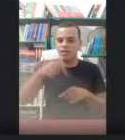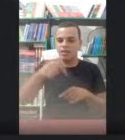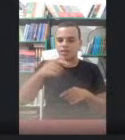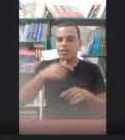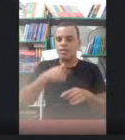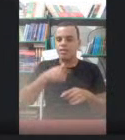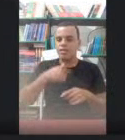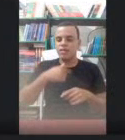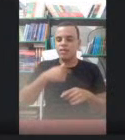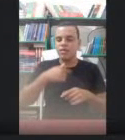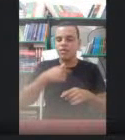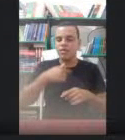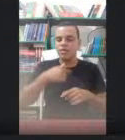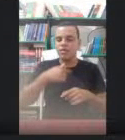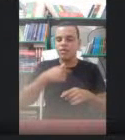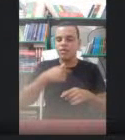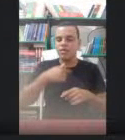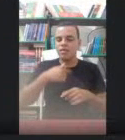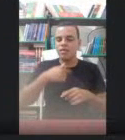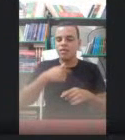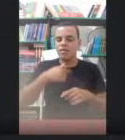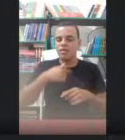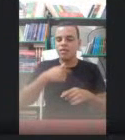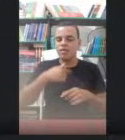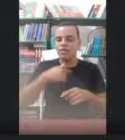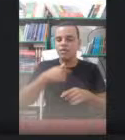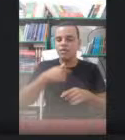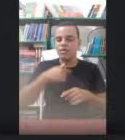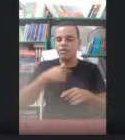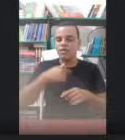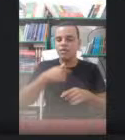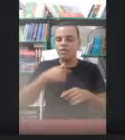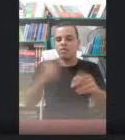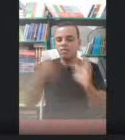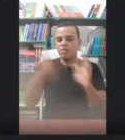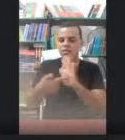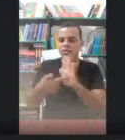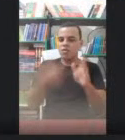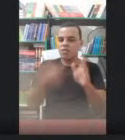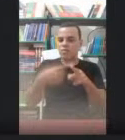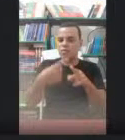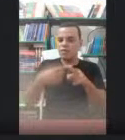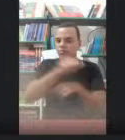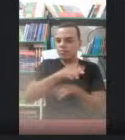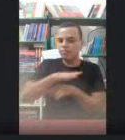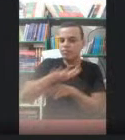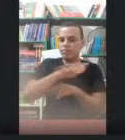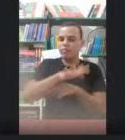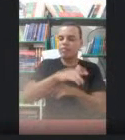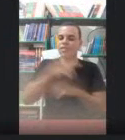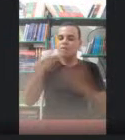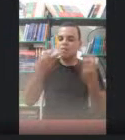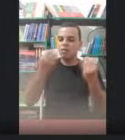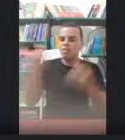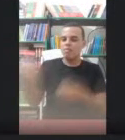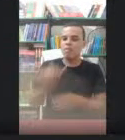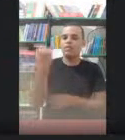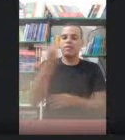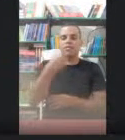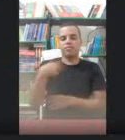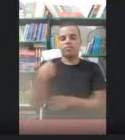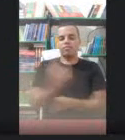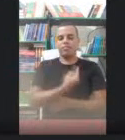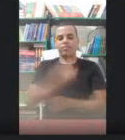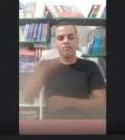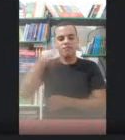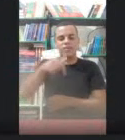diferente do que Joana falou, do que ela apresentou, porque eu estou falando de um território, e aí a importância da gente conhecer o nosso território.